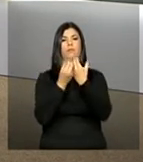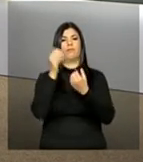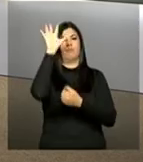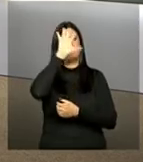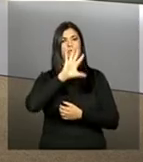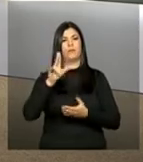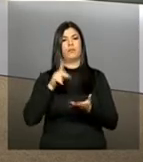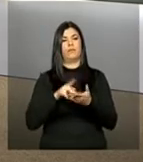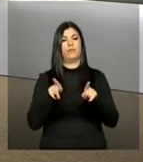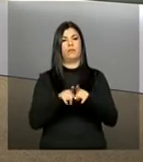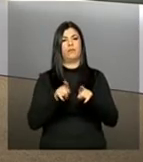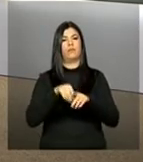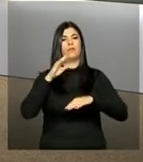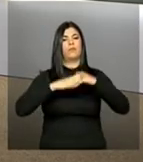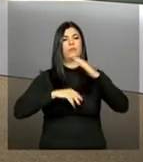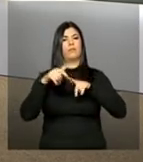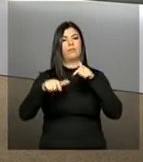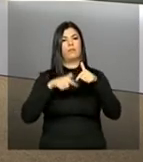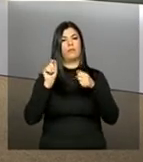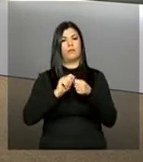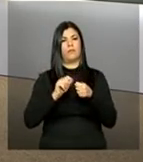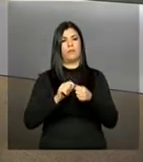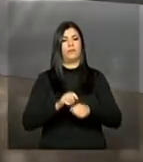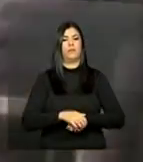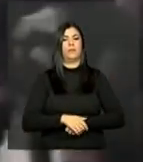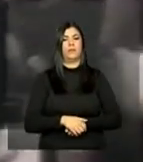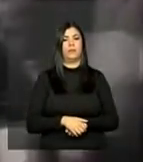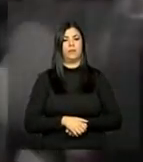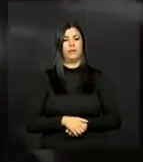verdade e os trabalhos executados por